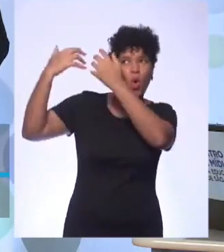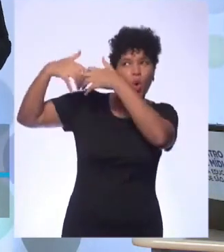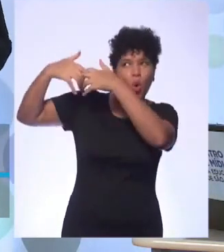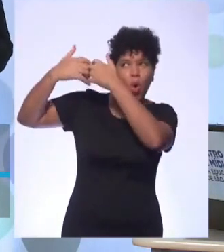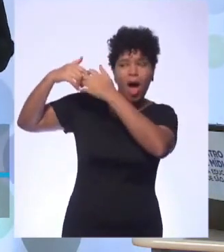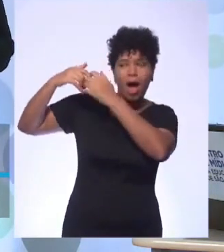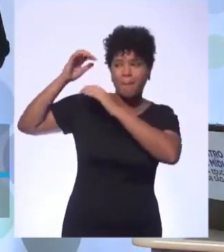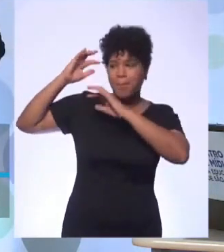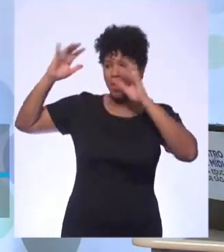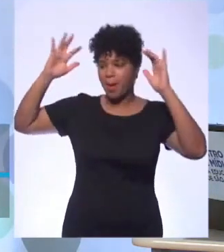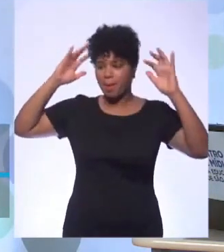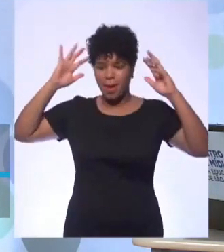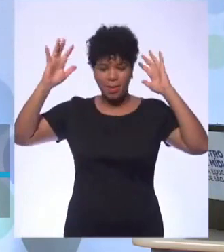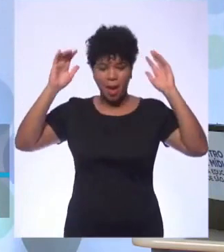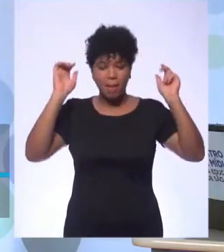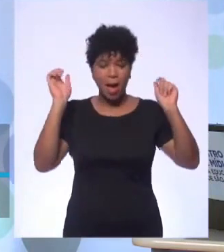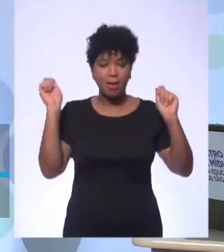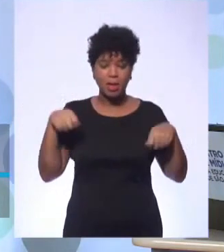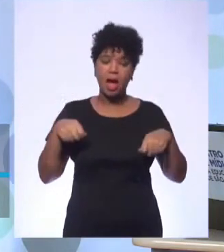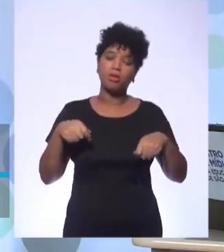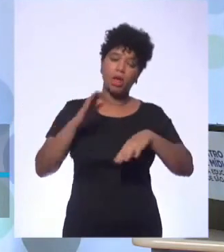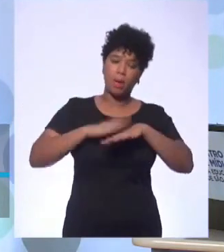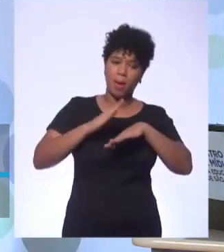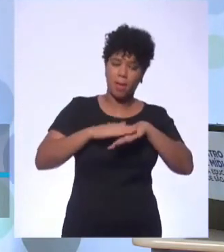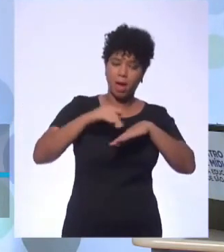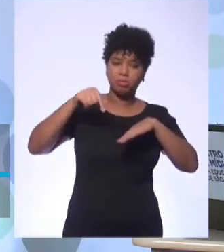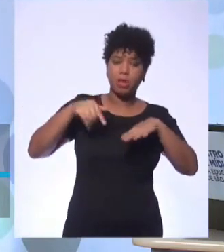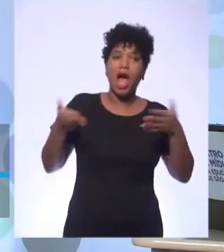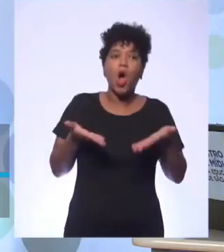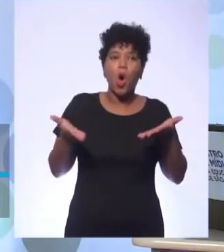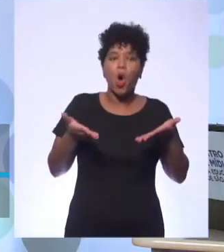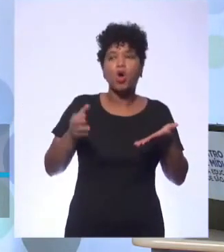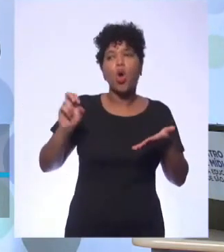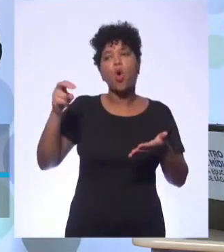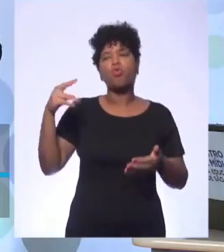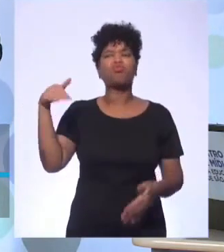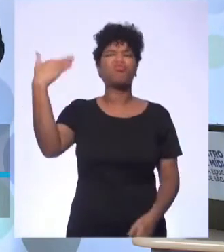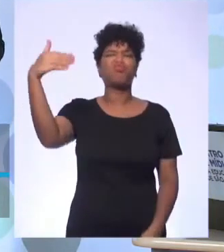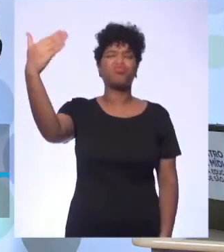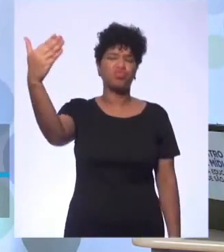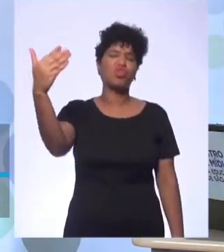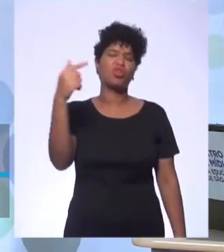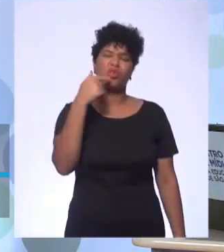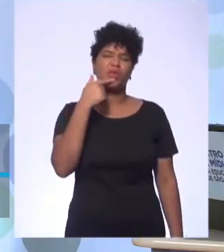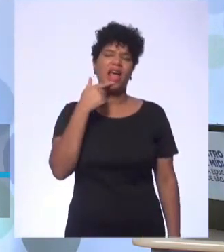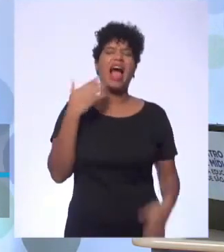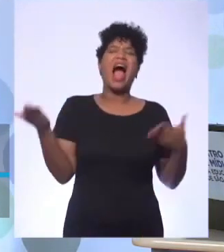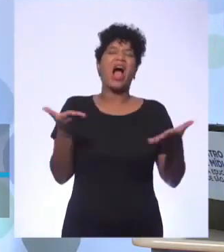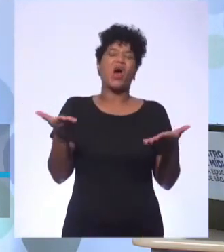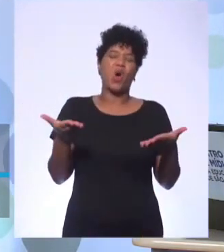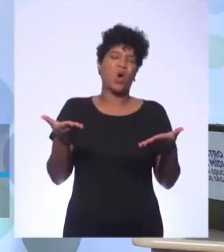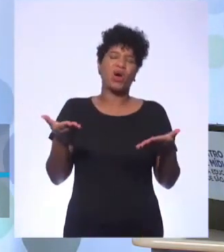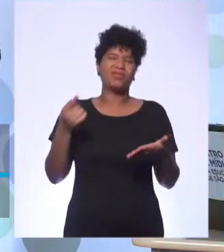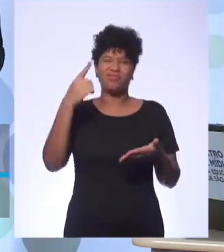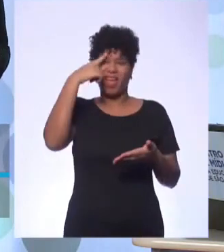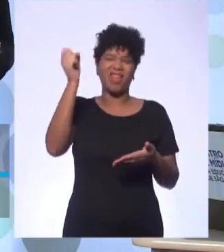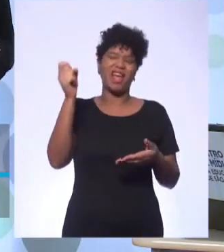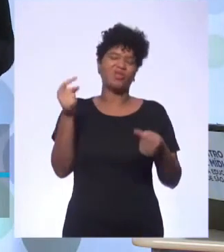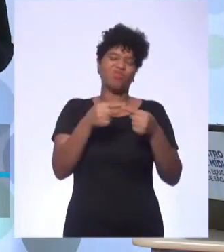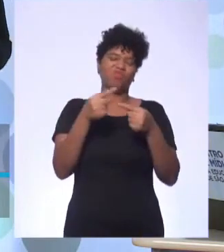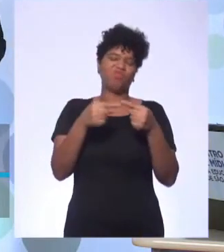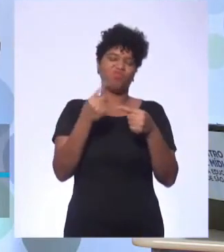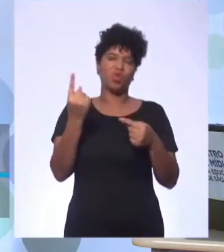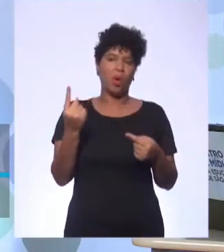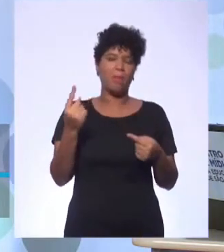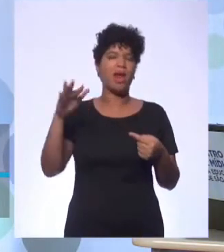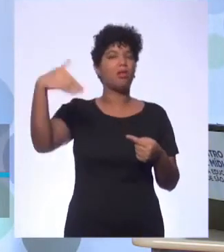naquele único projeto, ou eu posso, né, guardar essas ideias e falar, não, para esse tipo de obra que eu quero agora, essa ideia não vai se enquadrar bem.